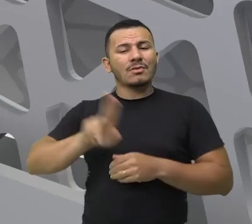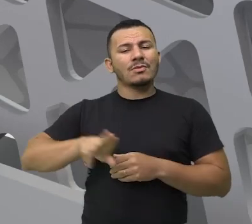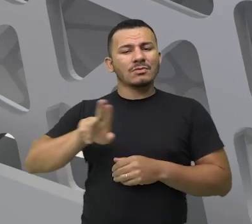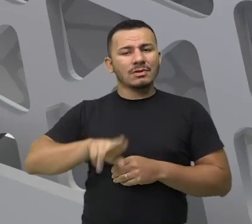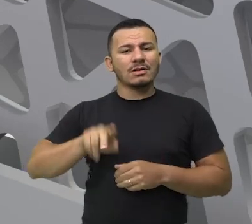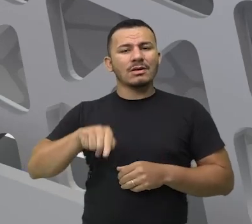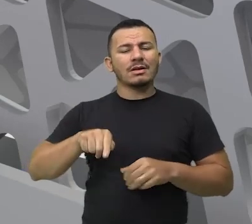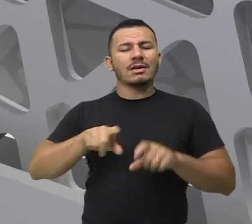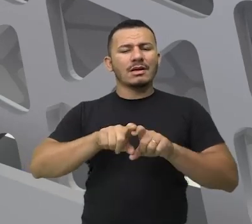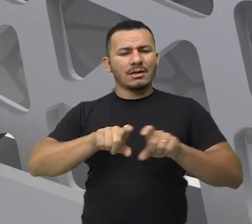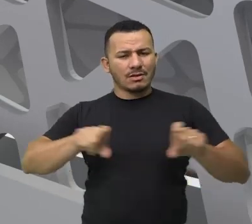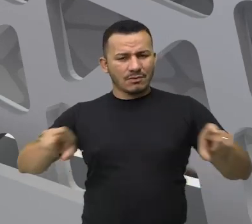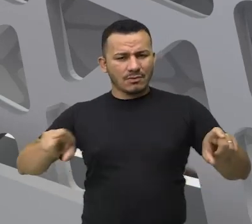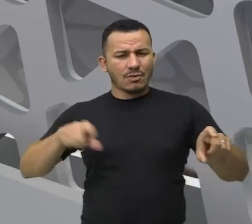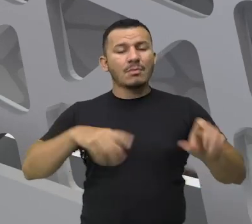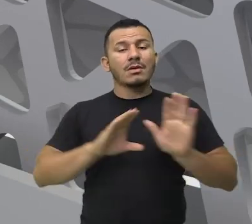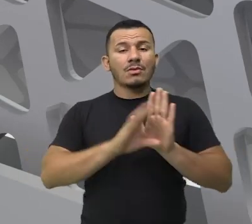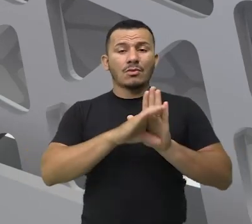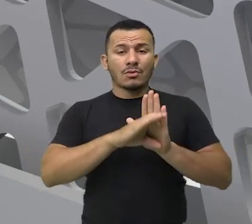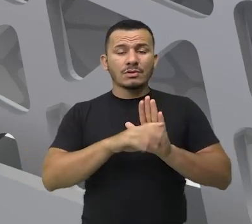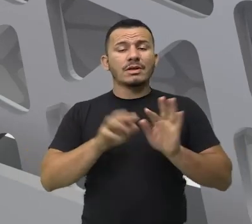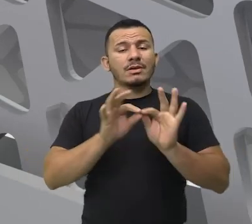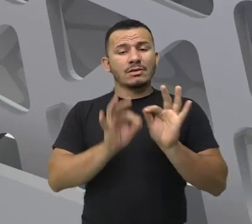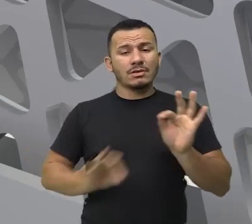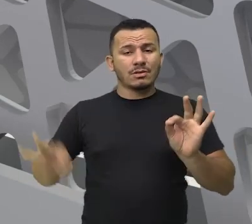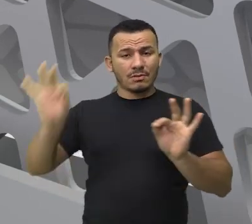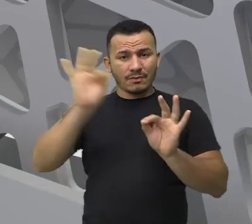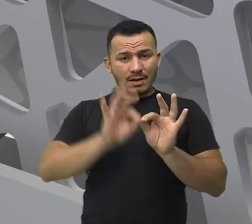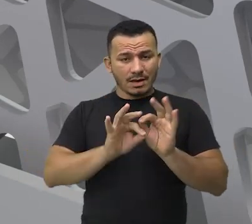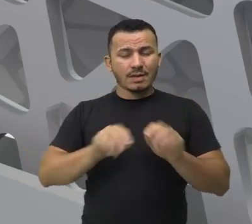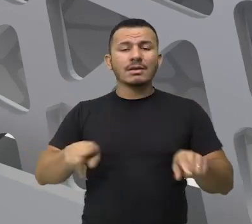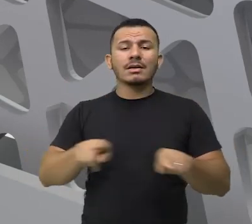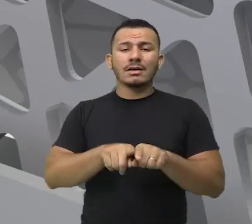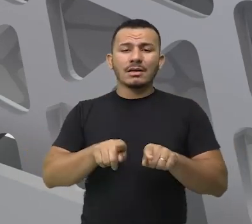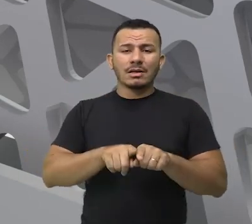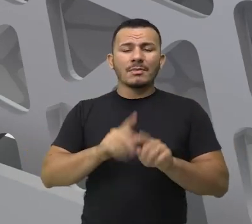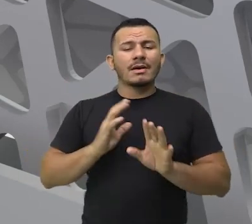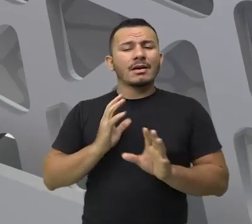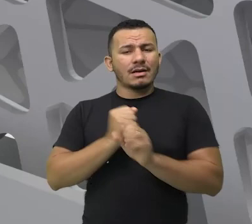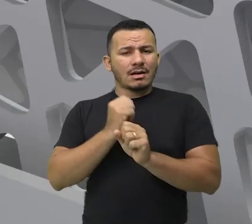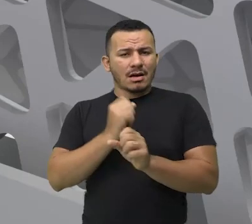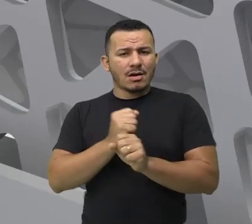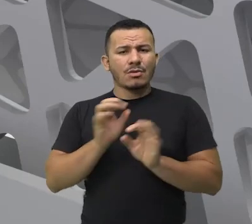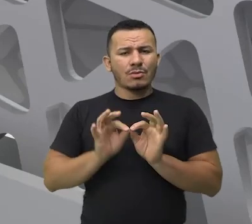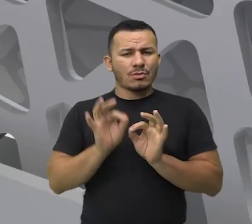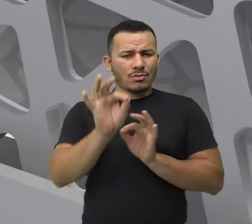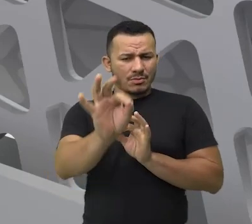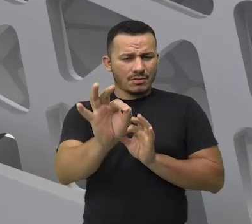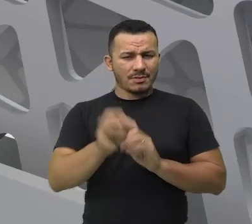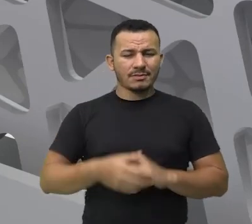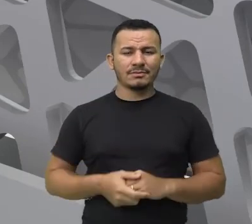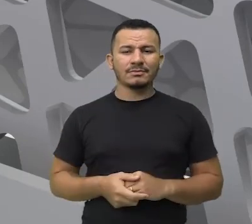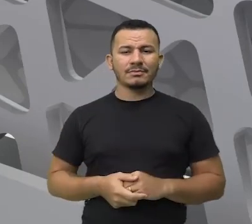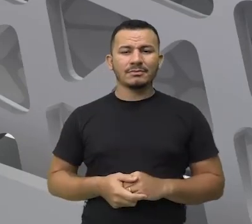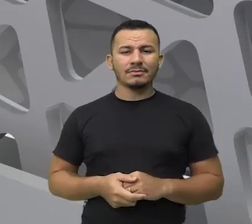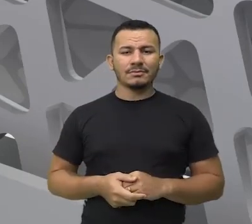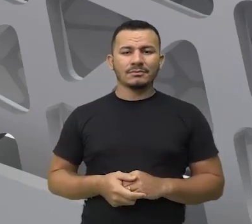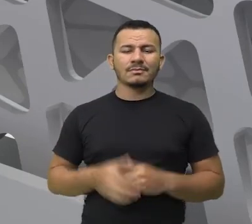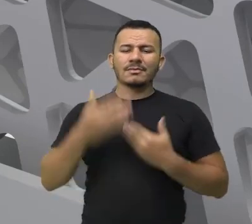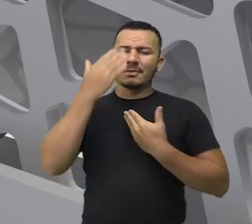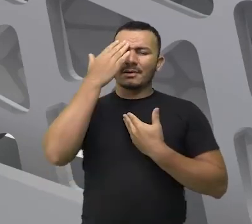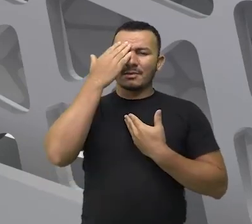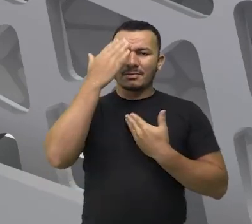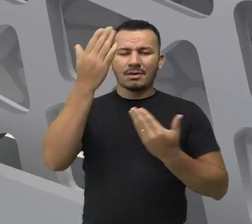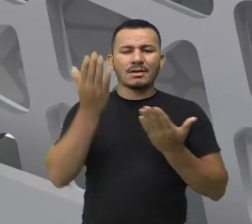problemas, usando o conceito de circunferência e, em especial, né, o cálculo do comprimento da